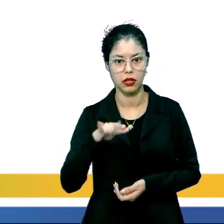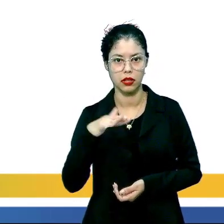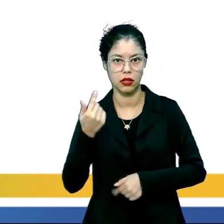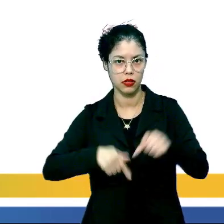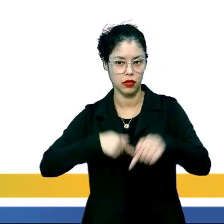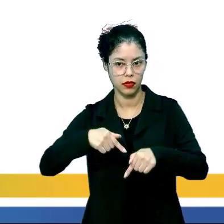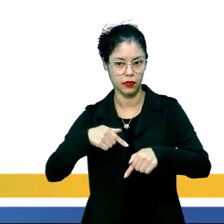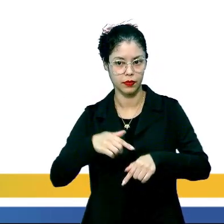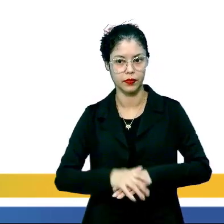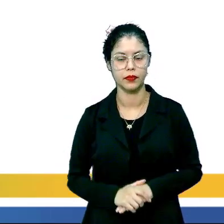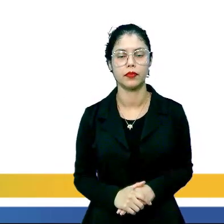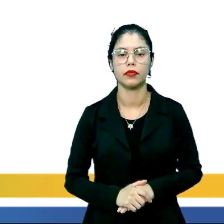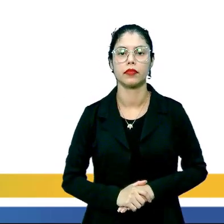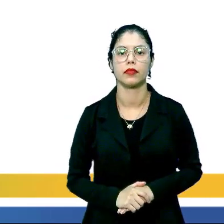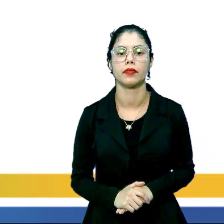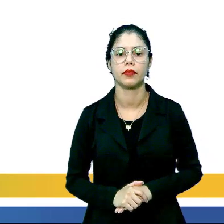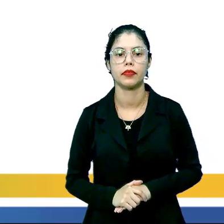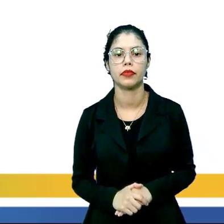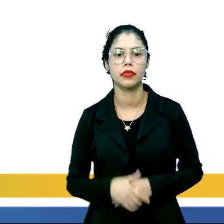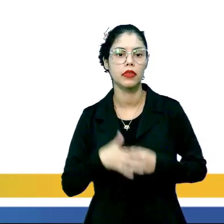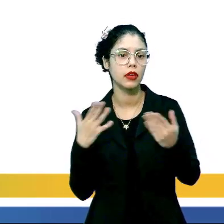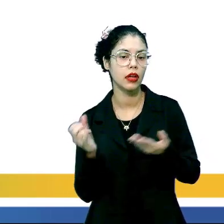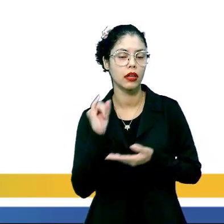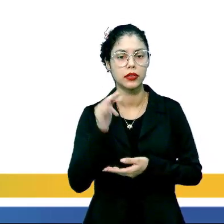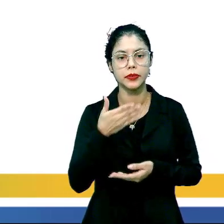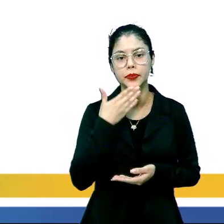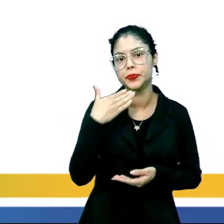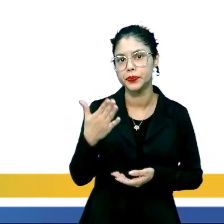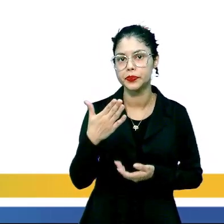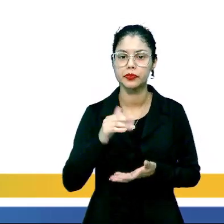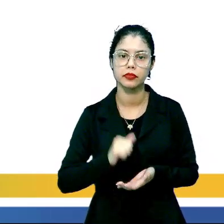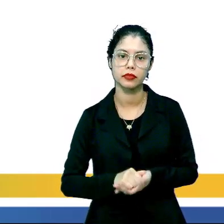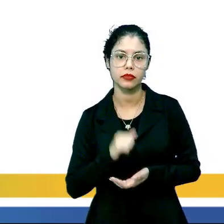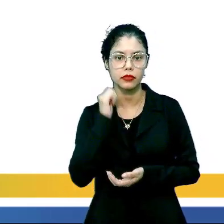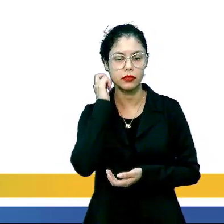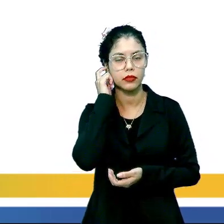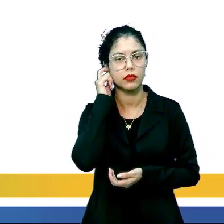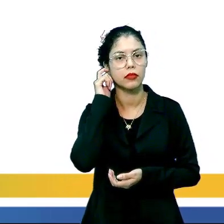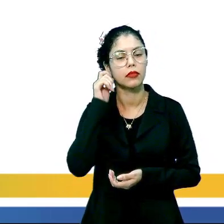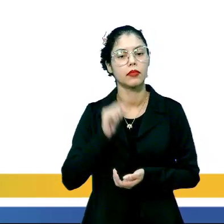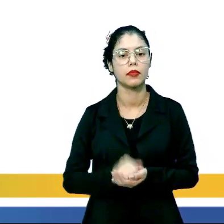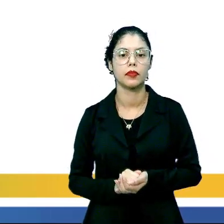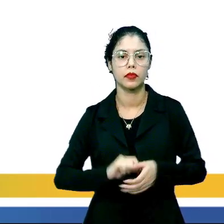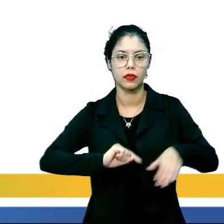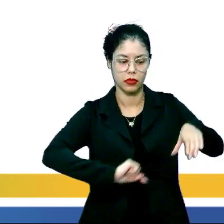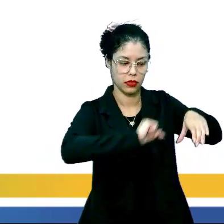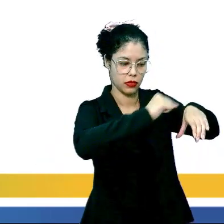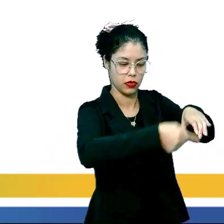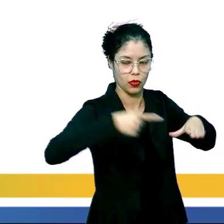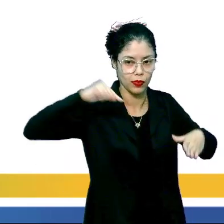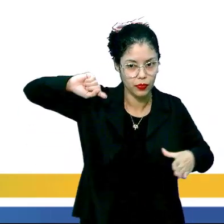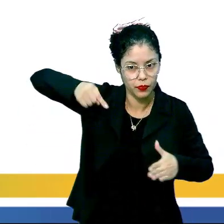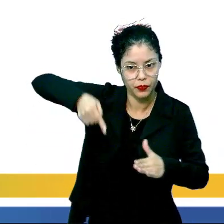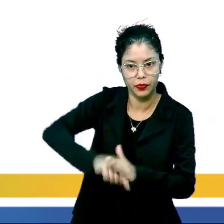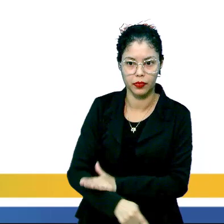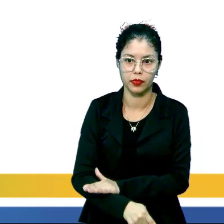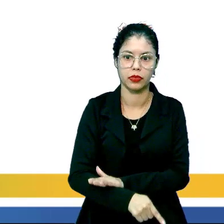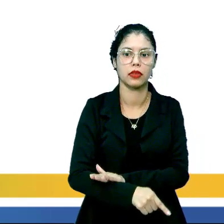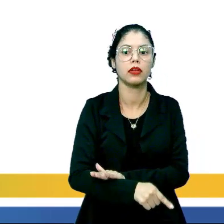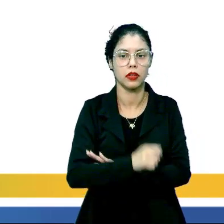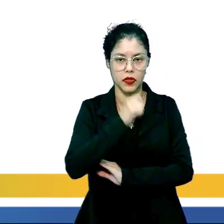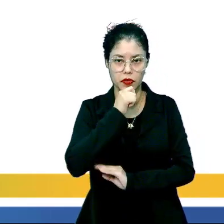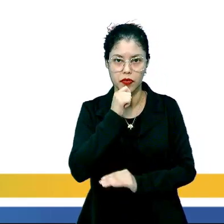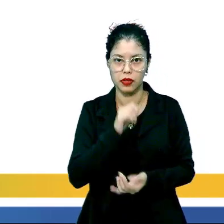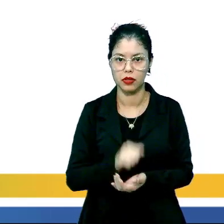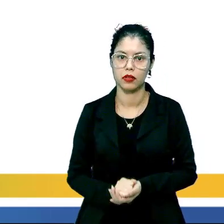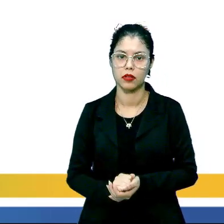energia química. Ora, se a questão falou que esse túnel, né, fica embaixo, né, e faz